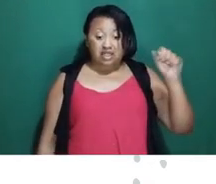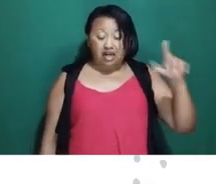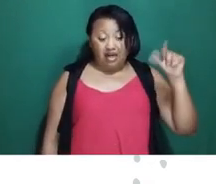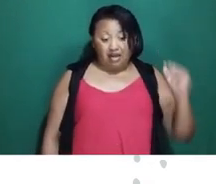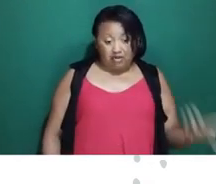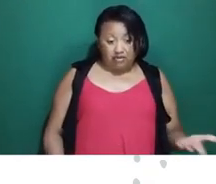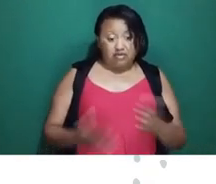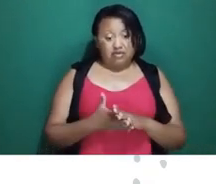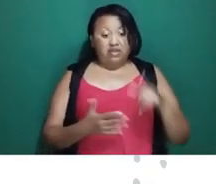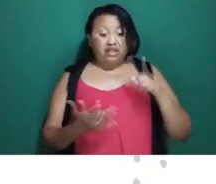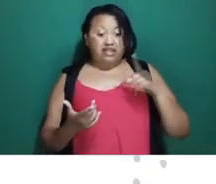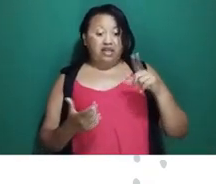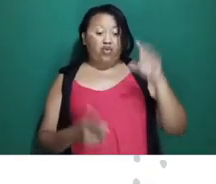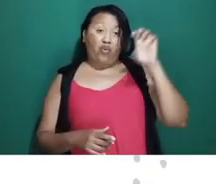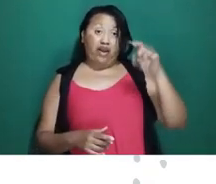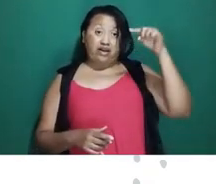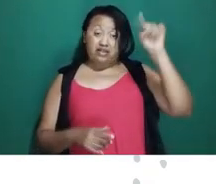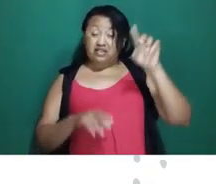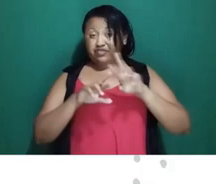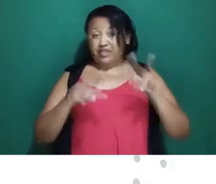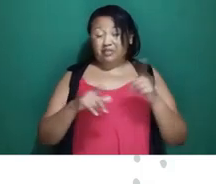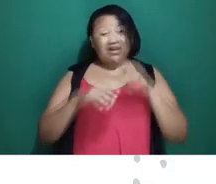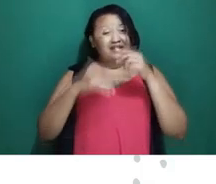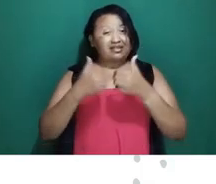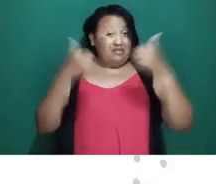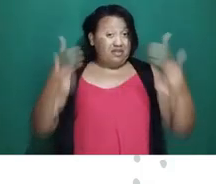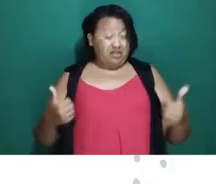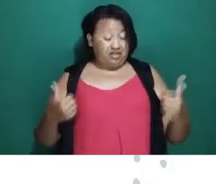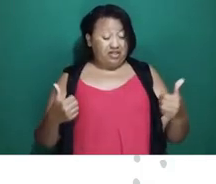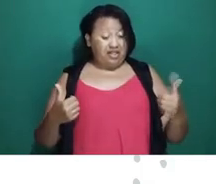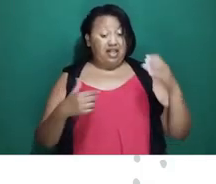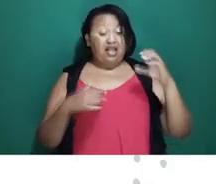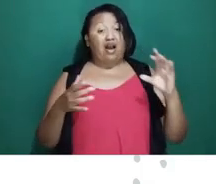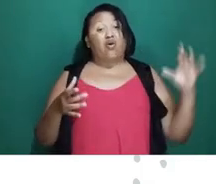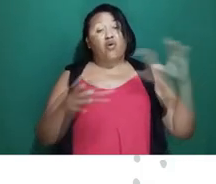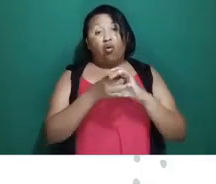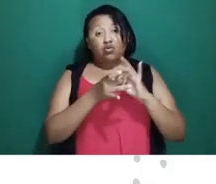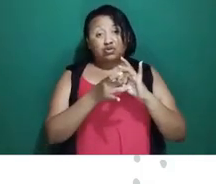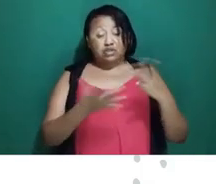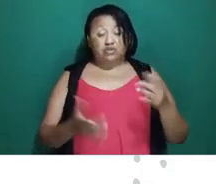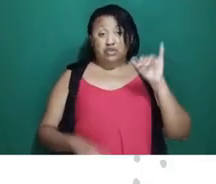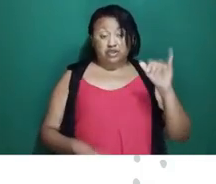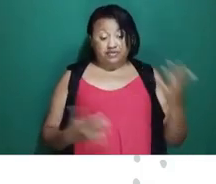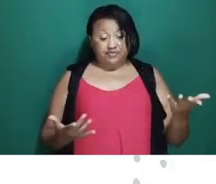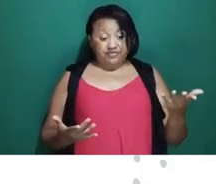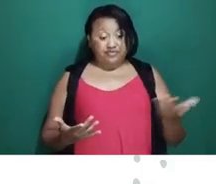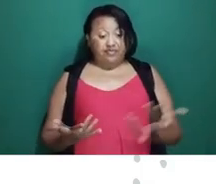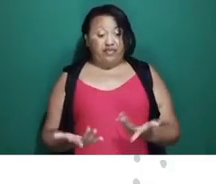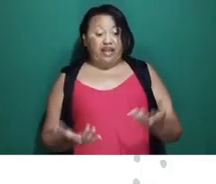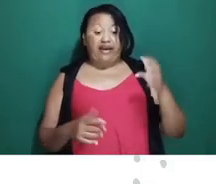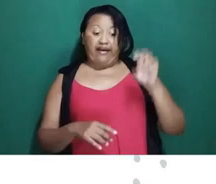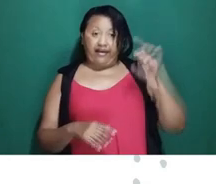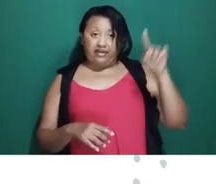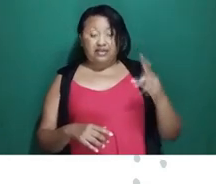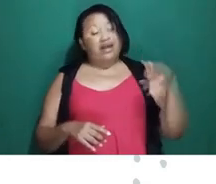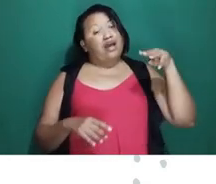o é recebe um acento diferencial para distingui-lo da conjunção e é um monossílabo Tônico e